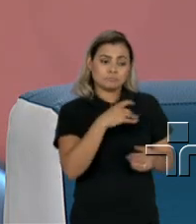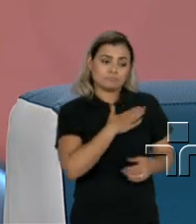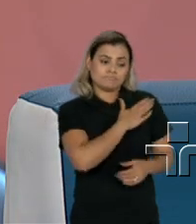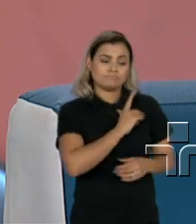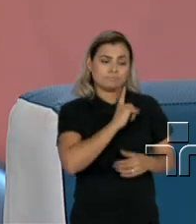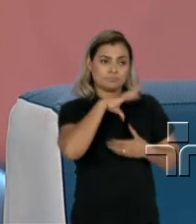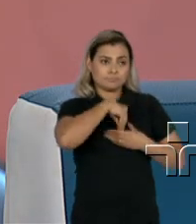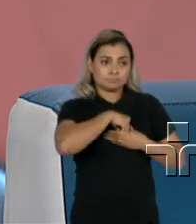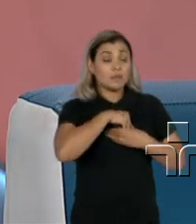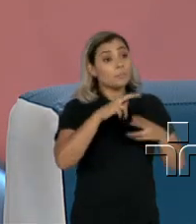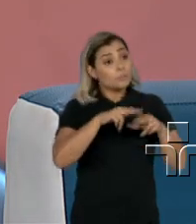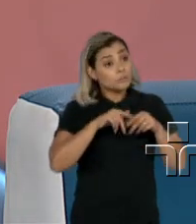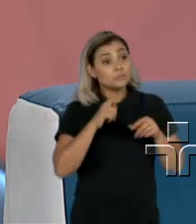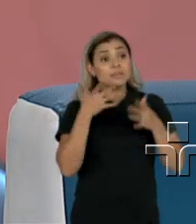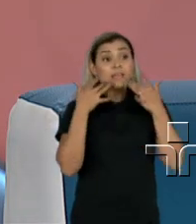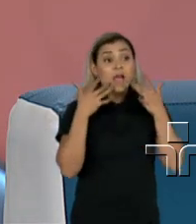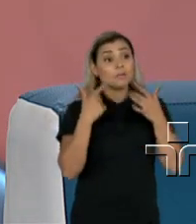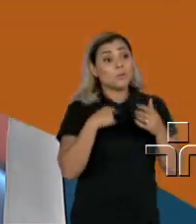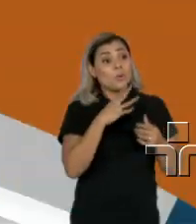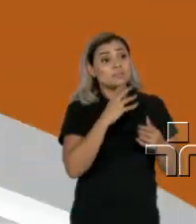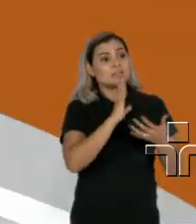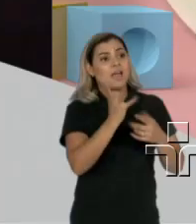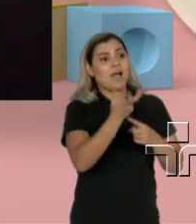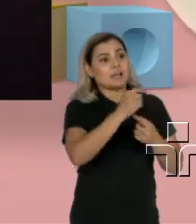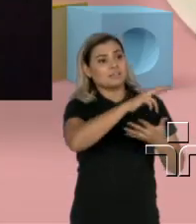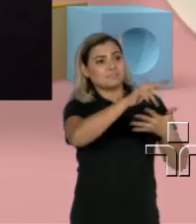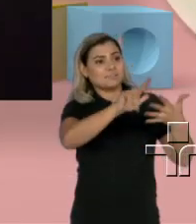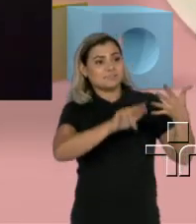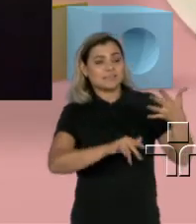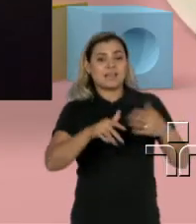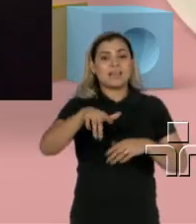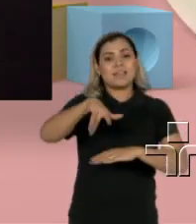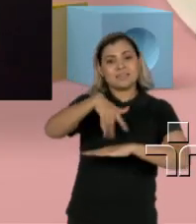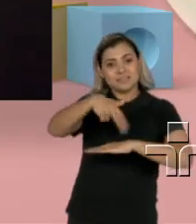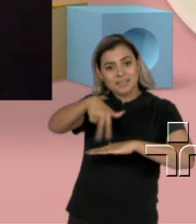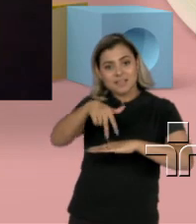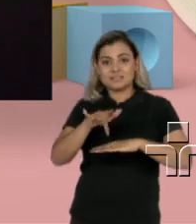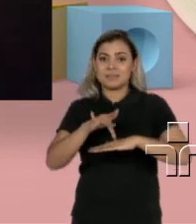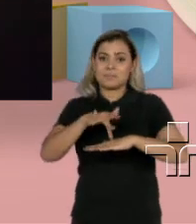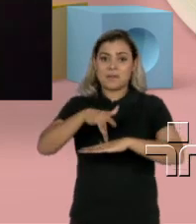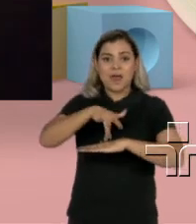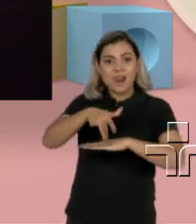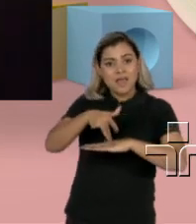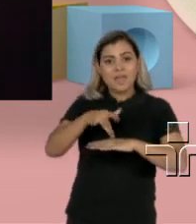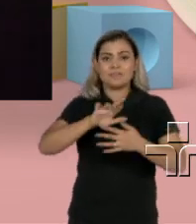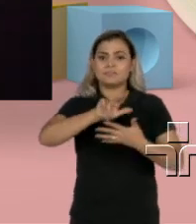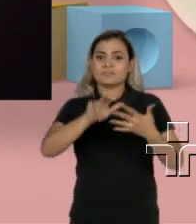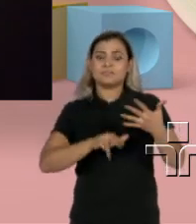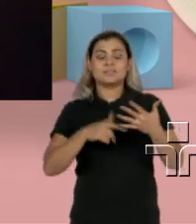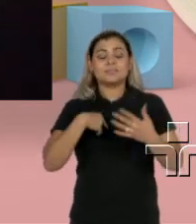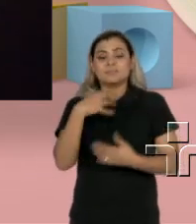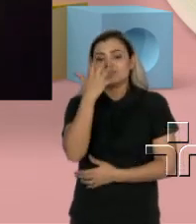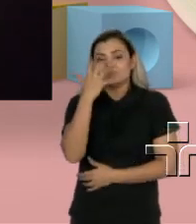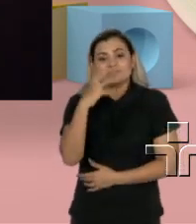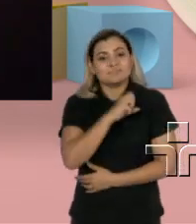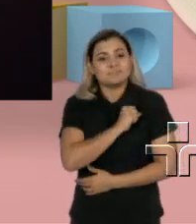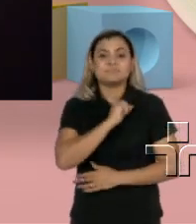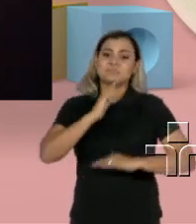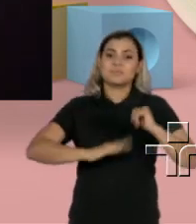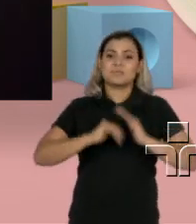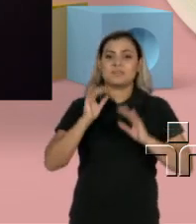aí com teatro eu acabei conhecendo as homenagens a dança o baleia e eu me apaixonei falei é exigir outra profissão